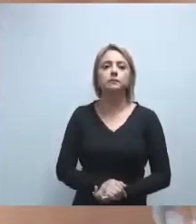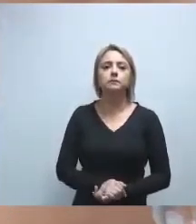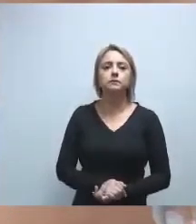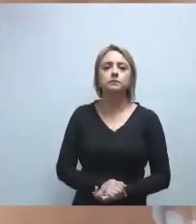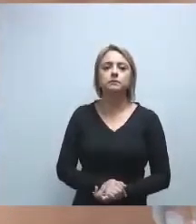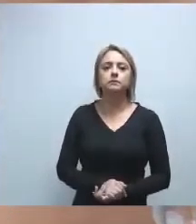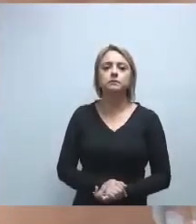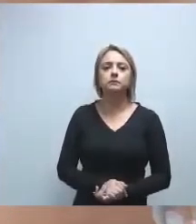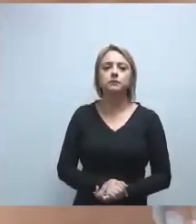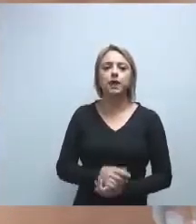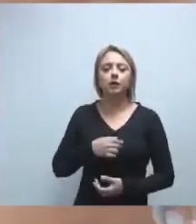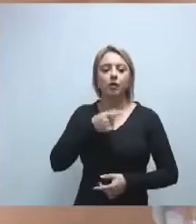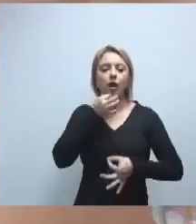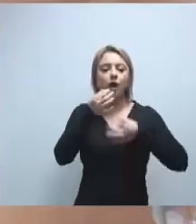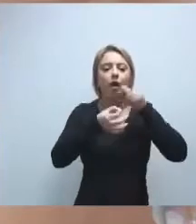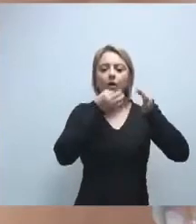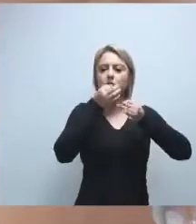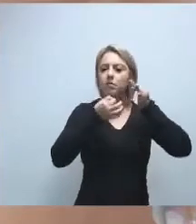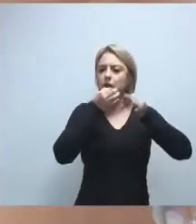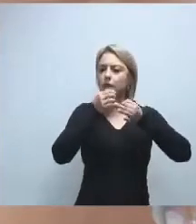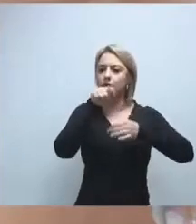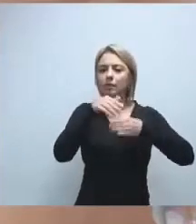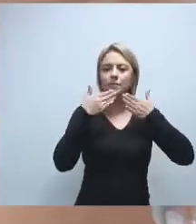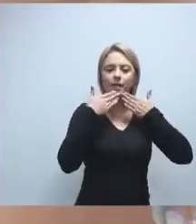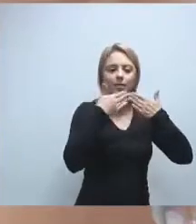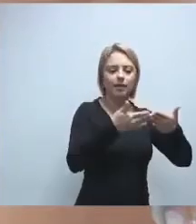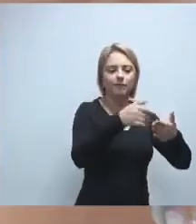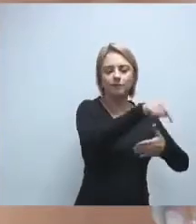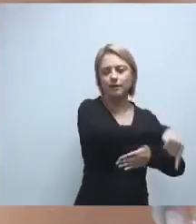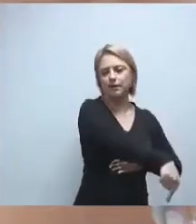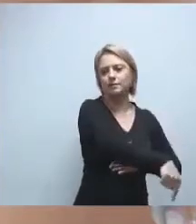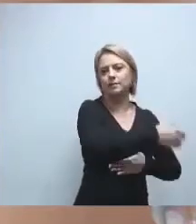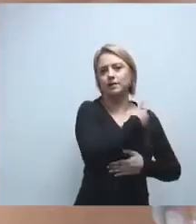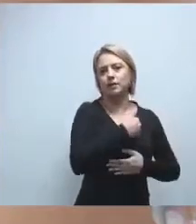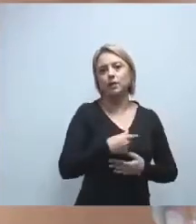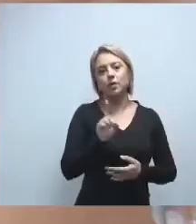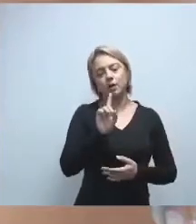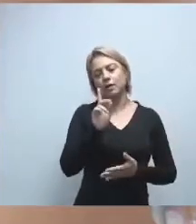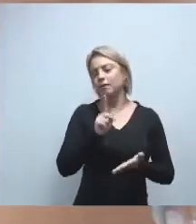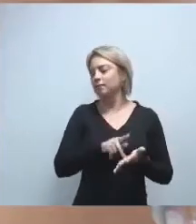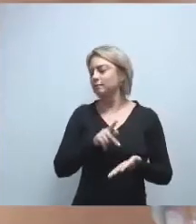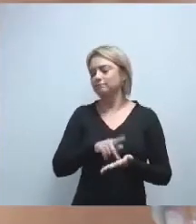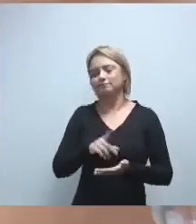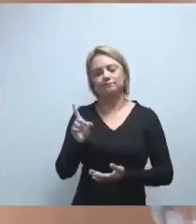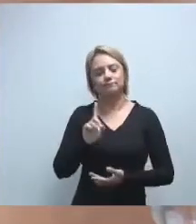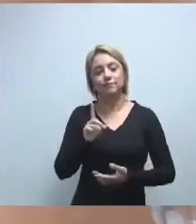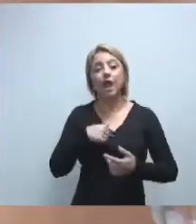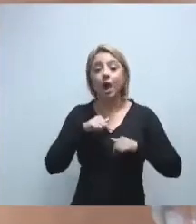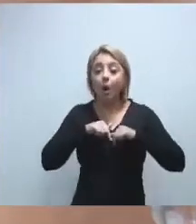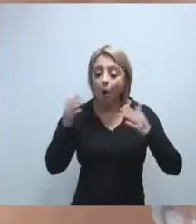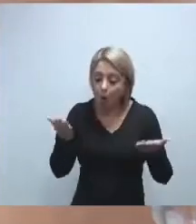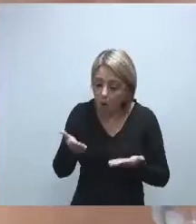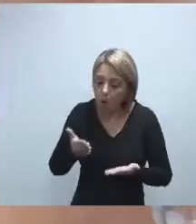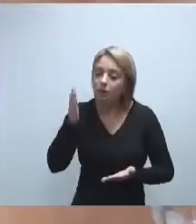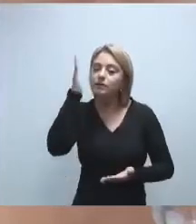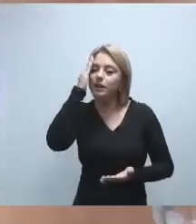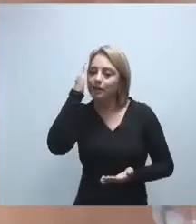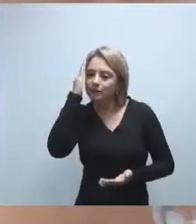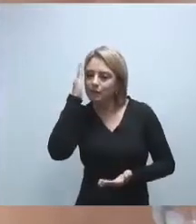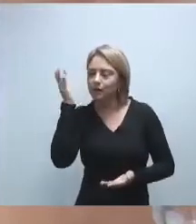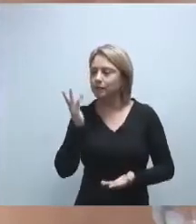vou opinar sempre a favor dela porque ela central jeito o que não é verdade hoje nós sabemos disso